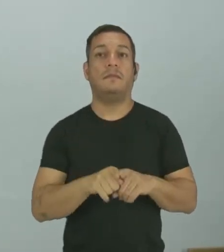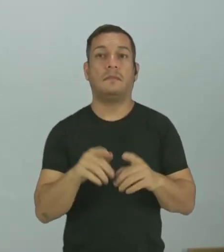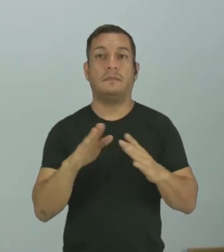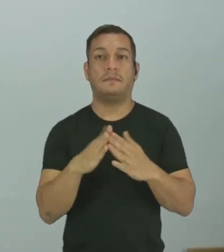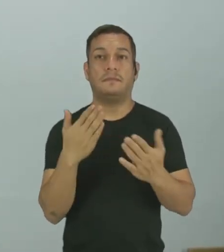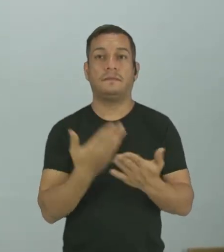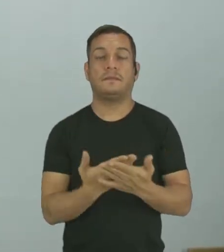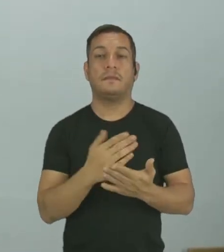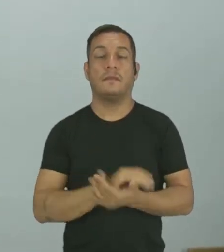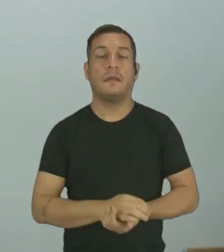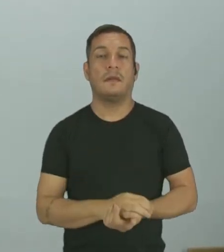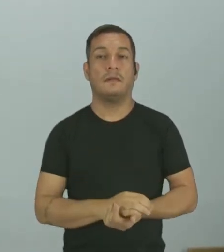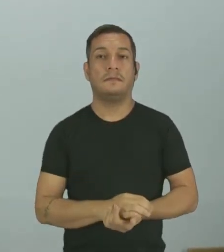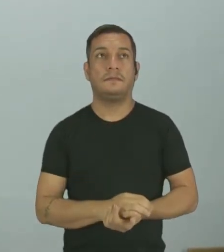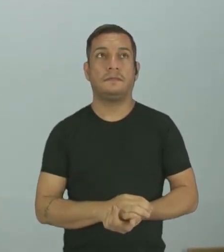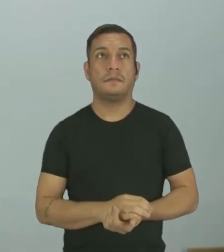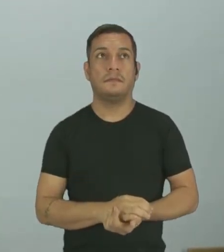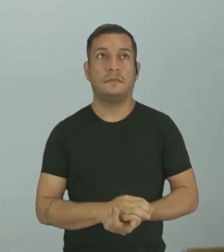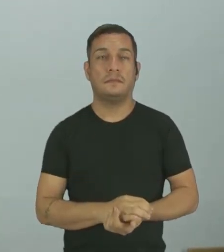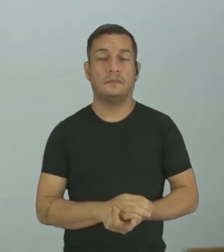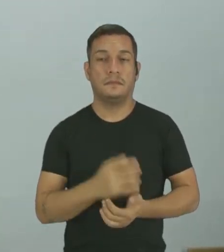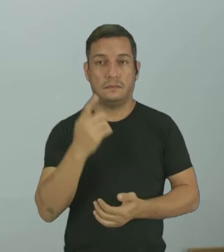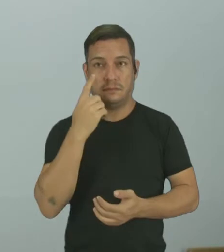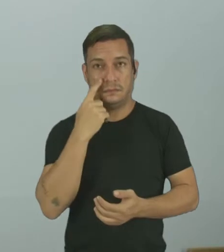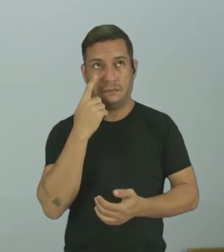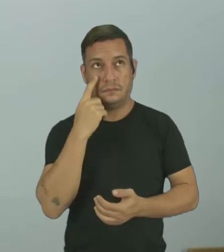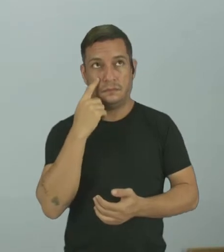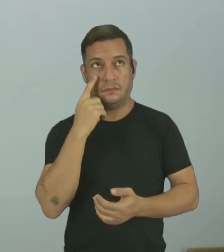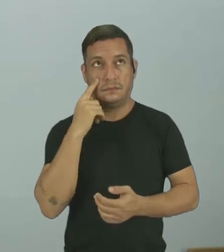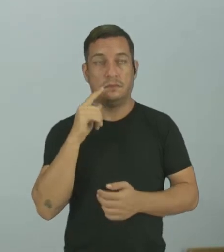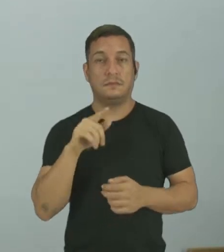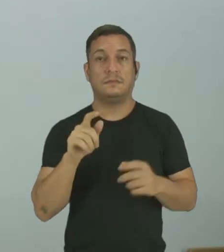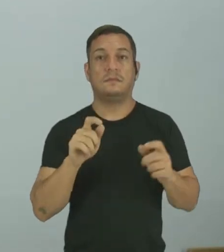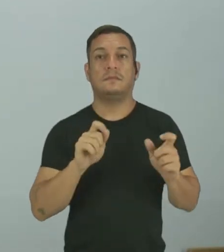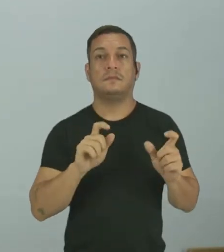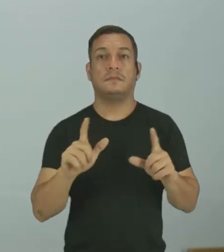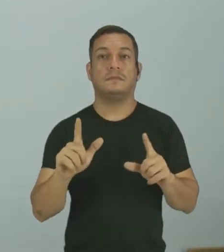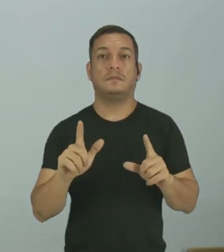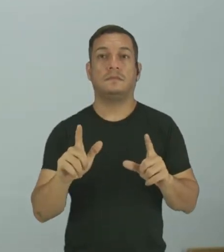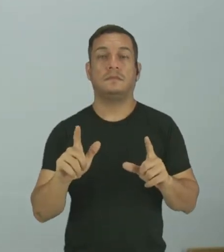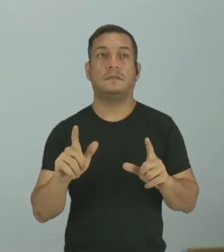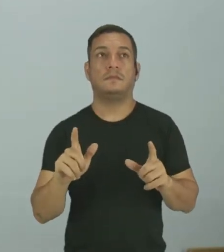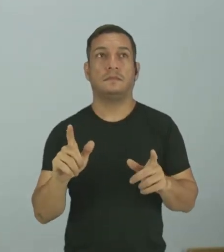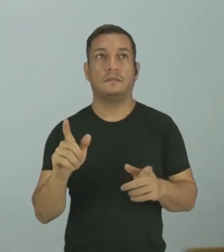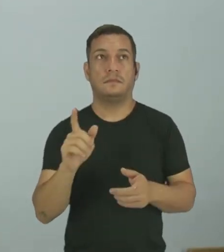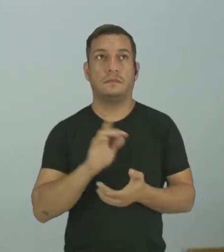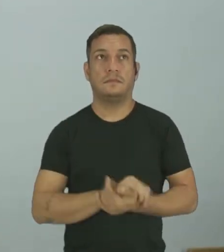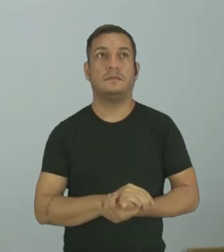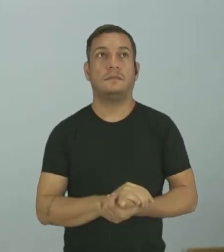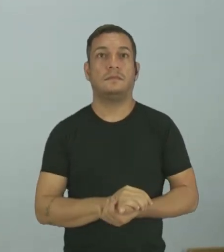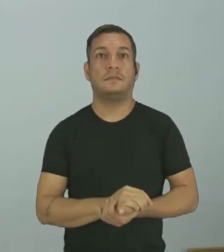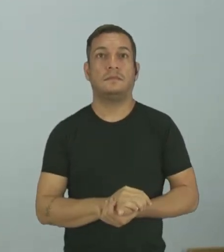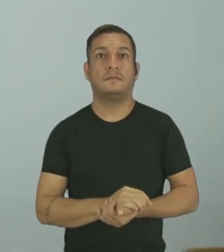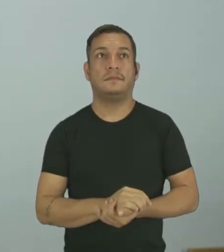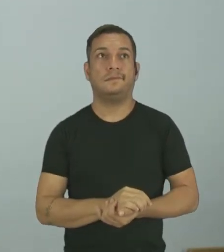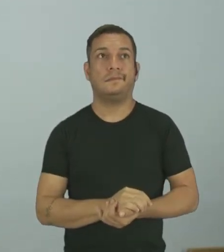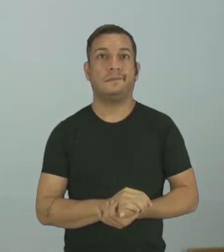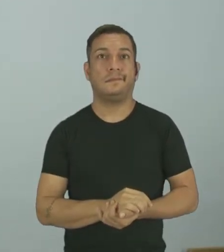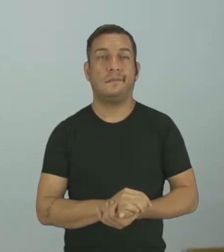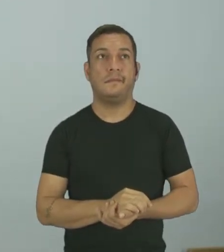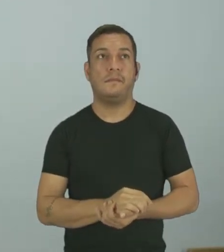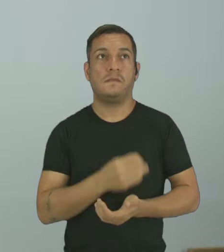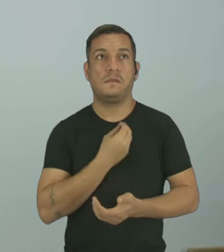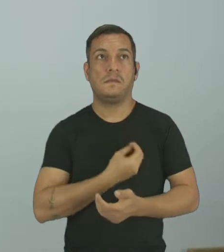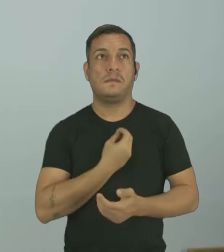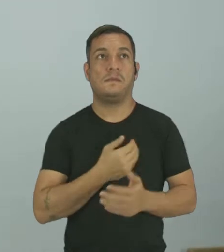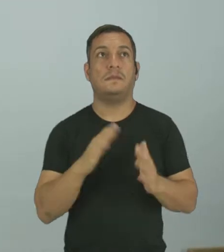escola. Vamos, aproxime aí na sua tela e observe aqui o nosso quadro. O